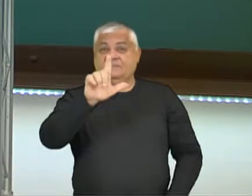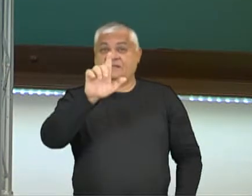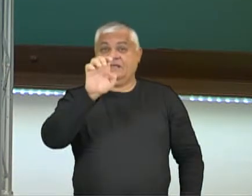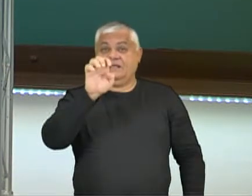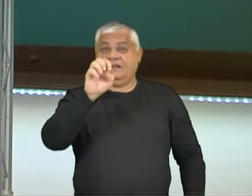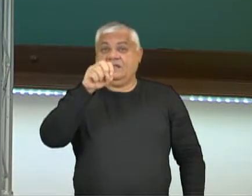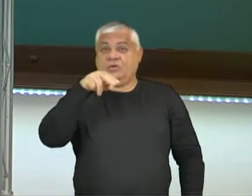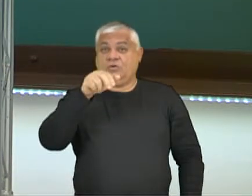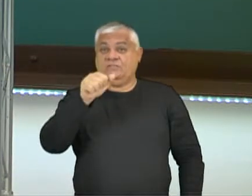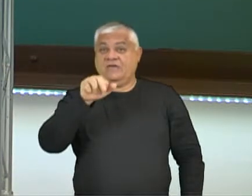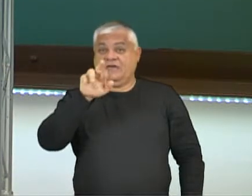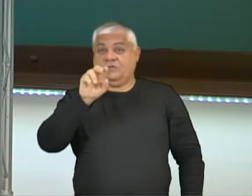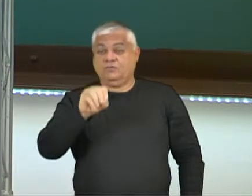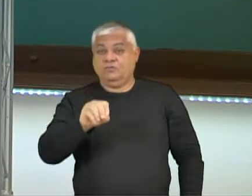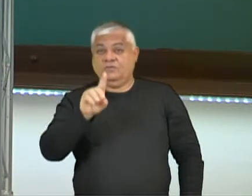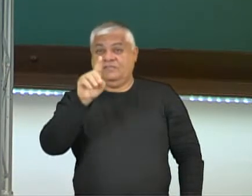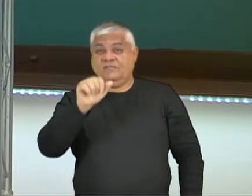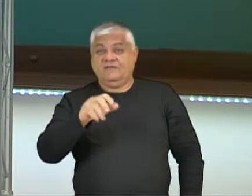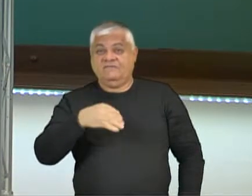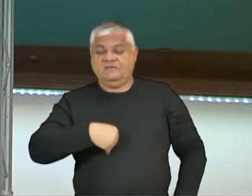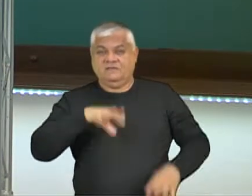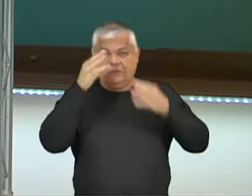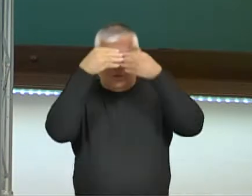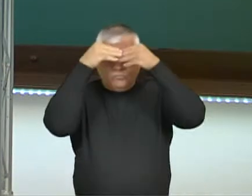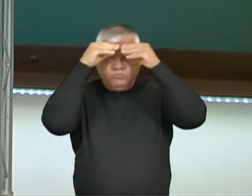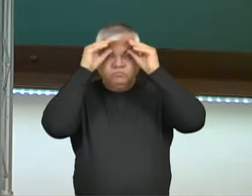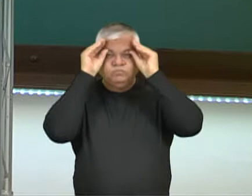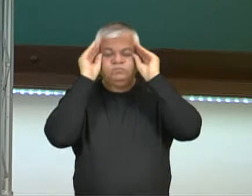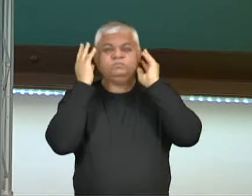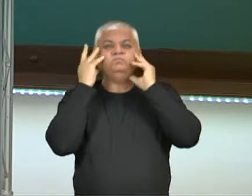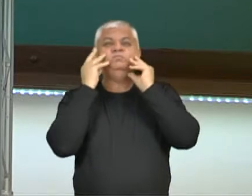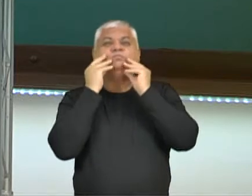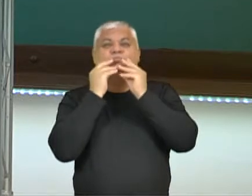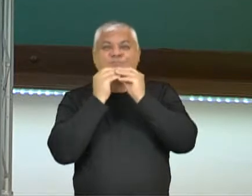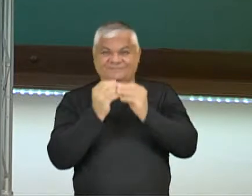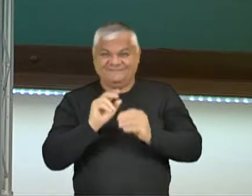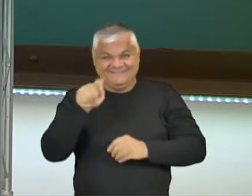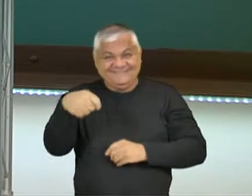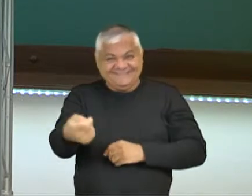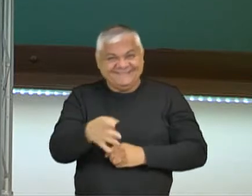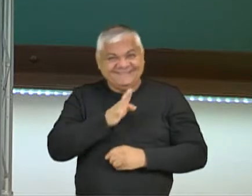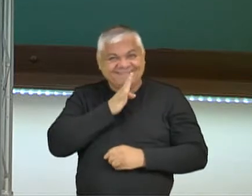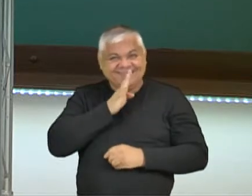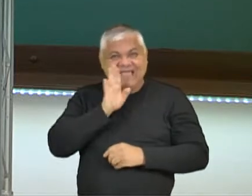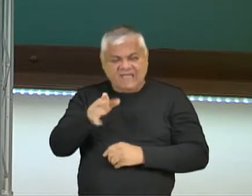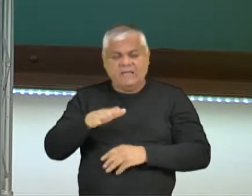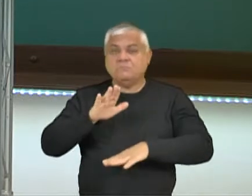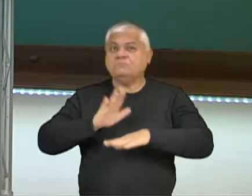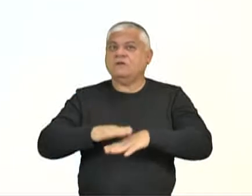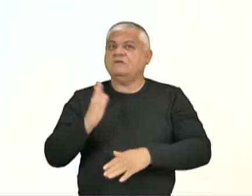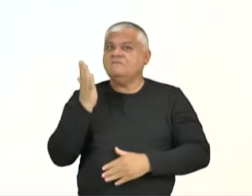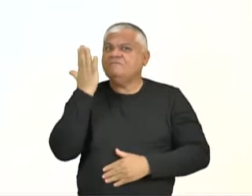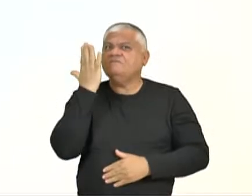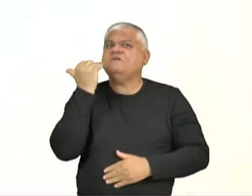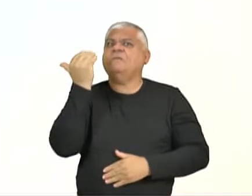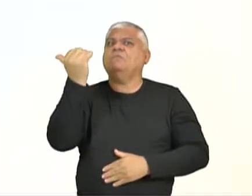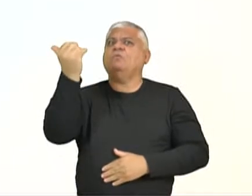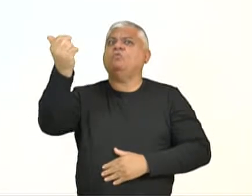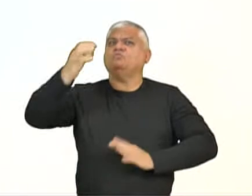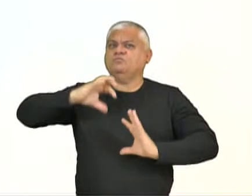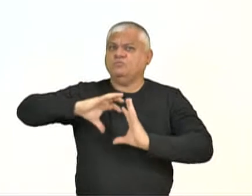Leonardo da Vinci, já ouviu falar em Leonardo da Vinci? Eu acho que já, né? Ele é o pintor mais popular